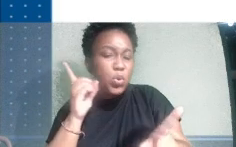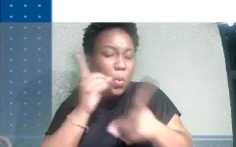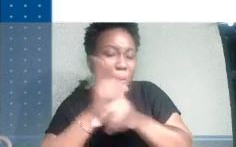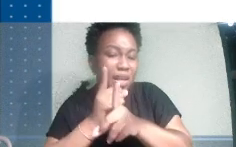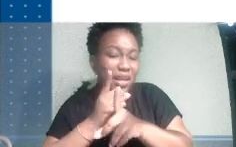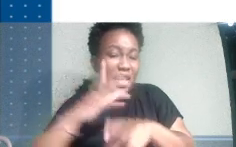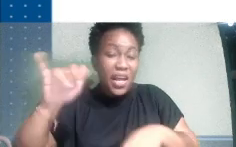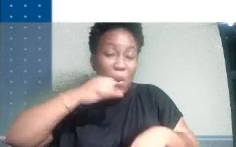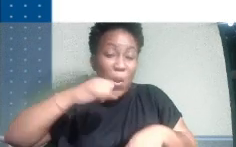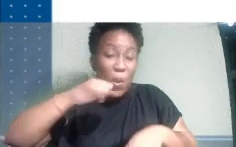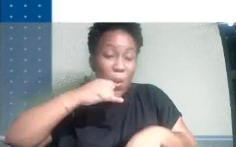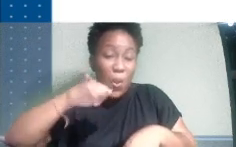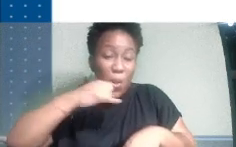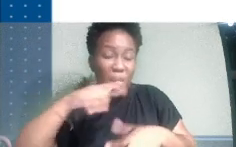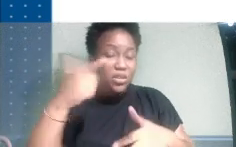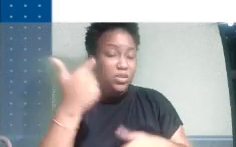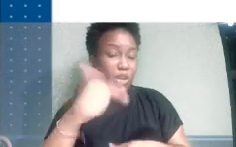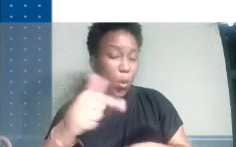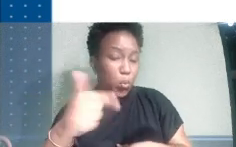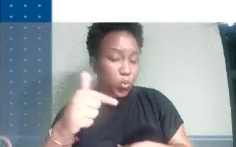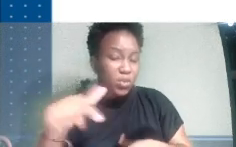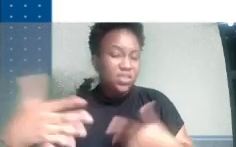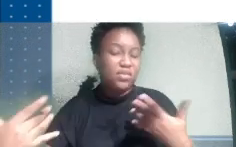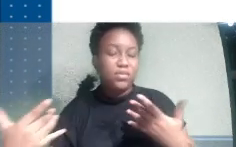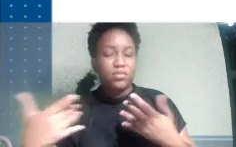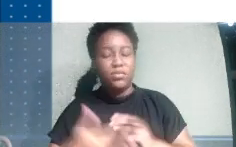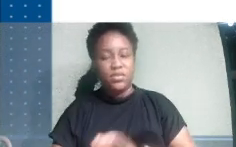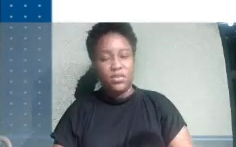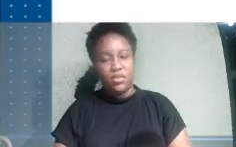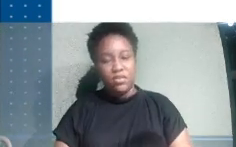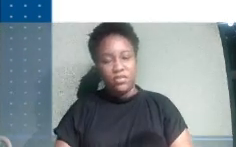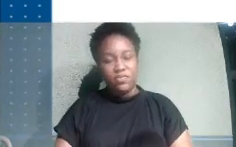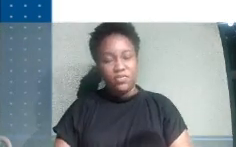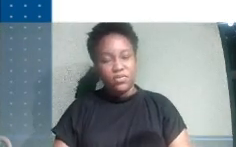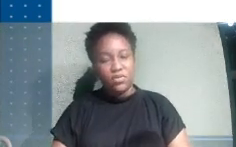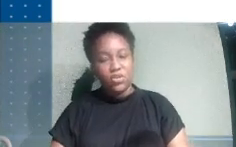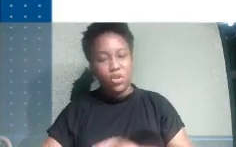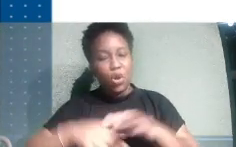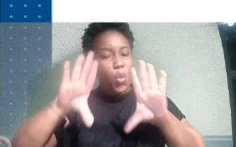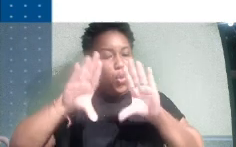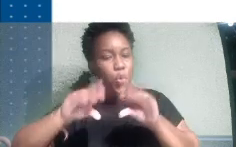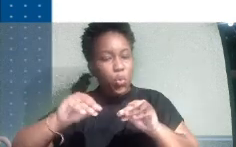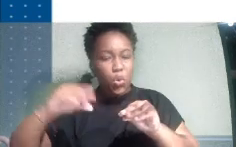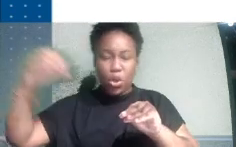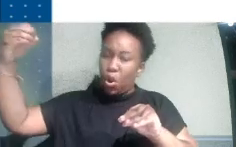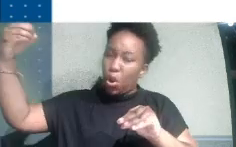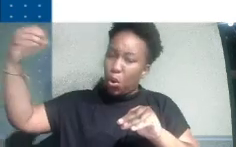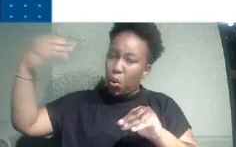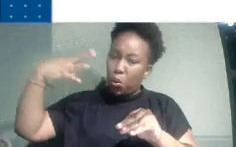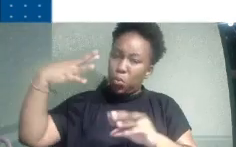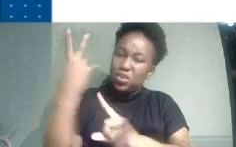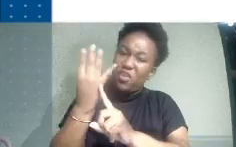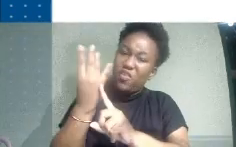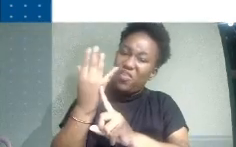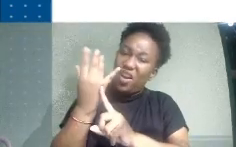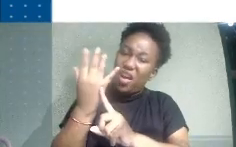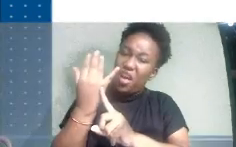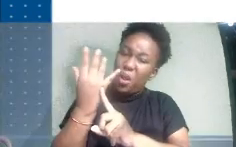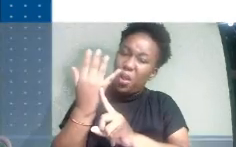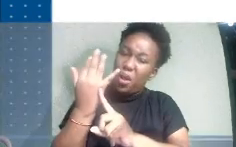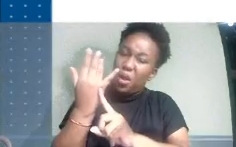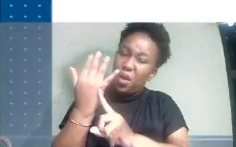elétrica. Muito provavelmente, o pessoal passava as noites com a iluminação de luz de velas, iluminação